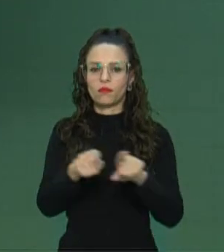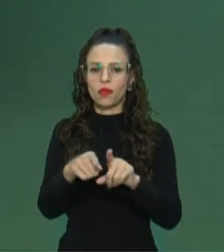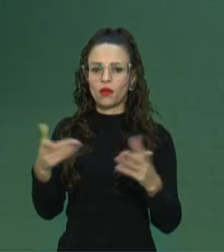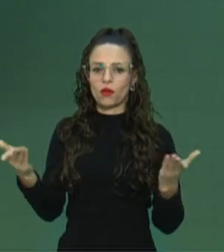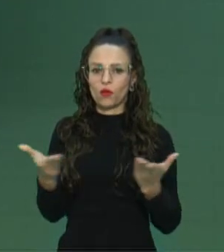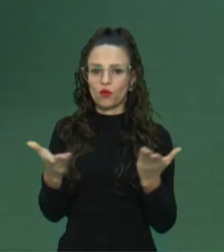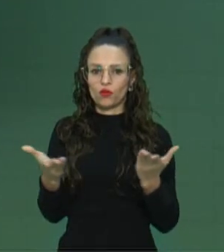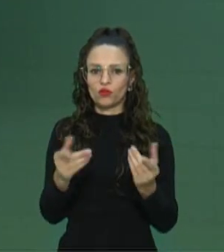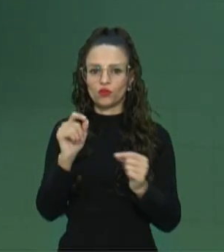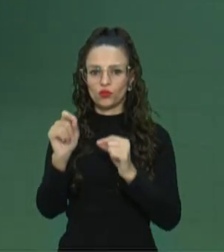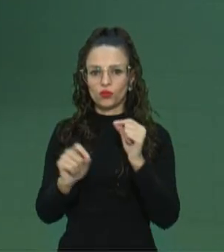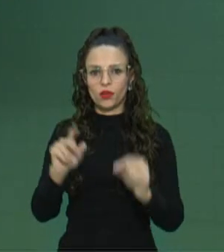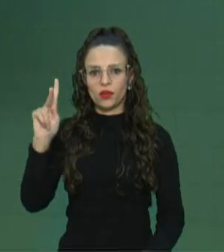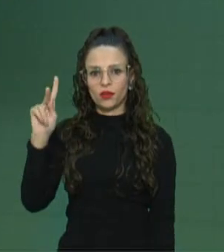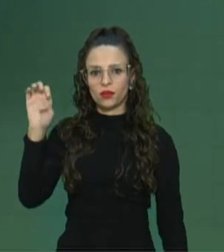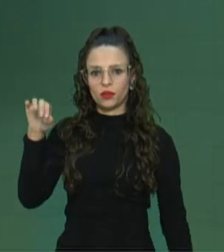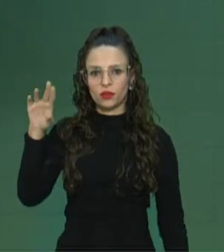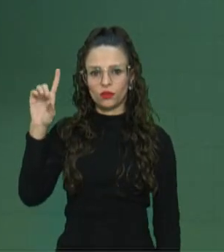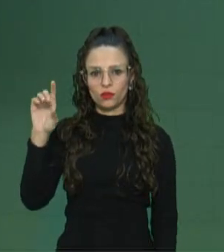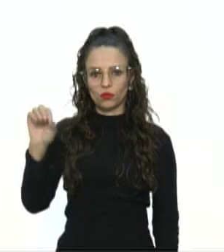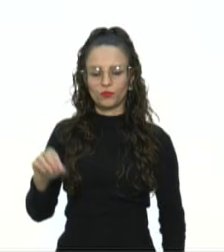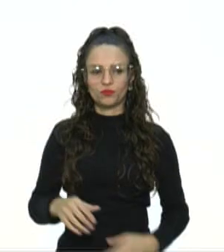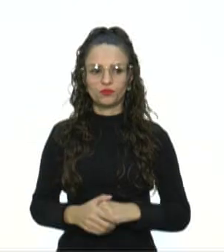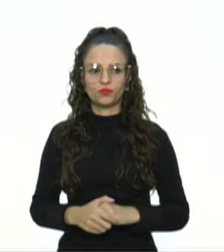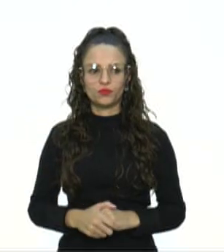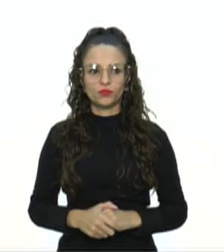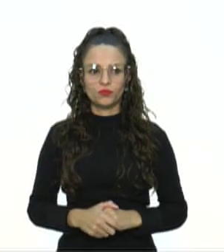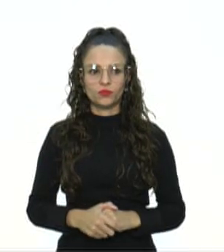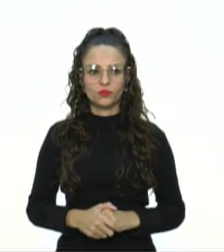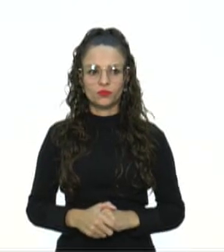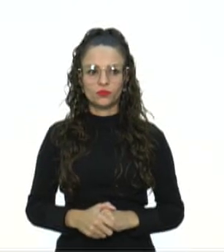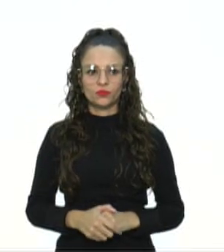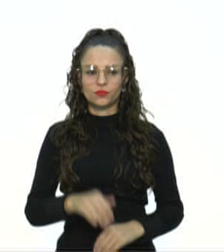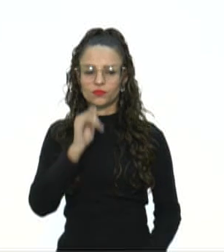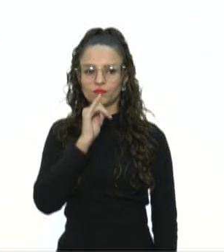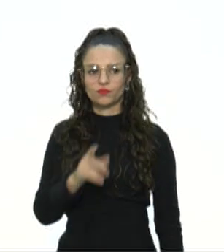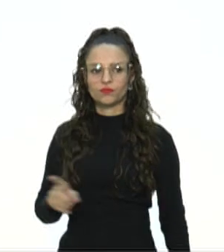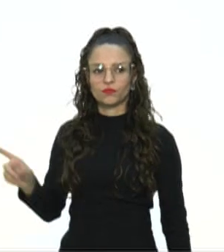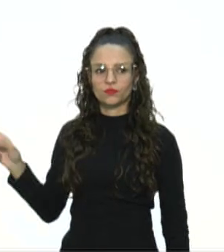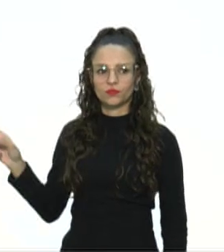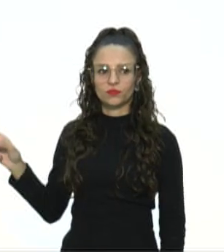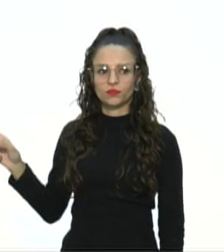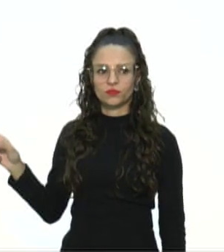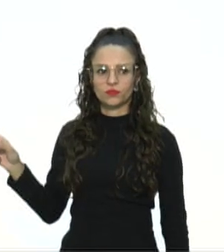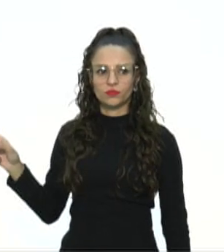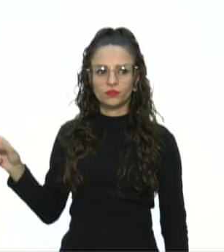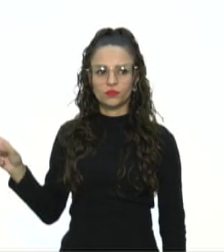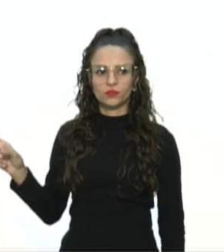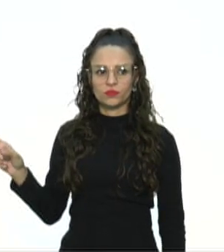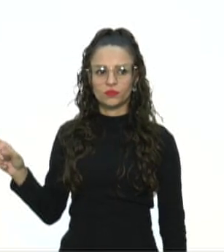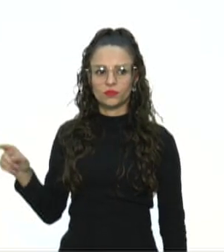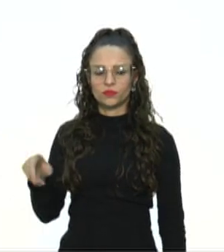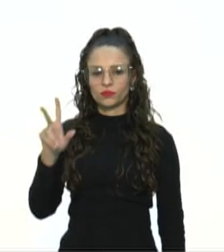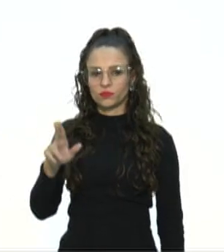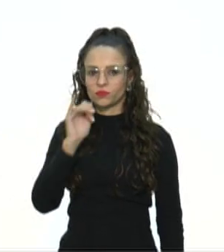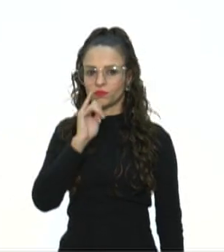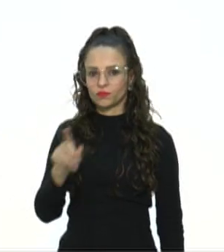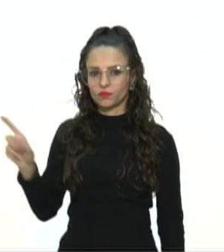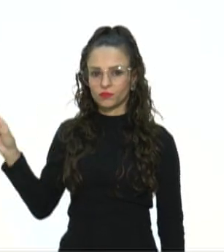que é o Kendo. Então fica o estilo da luta, fica como está retratado